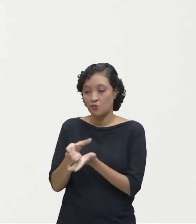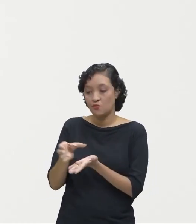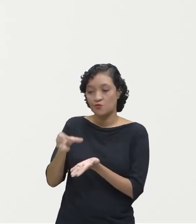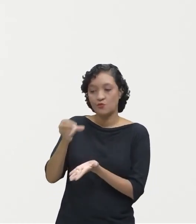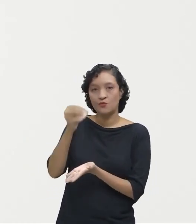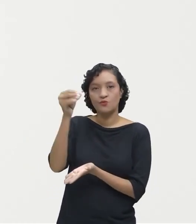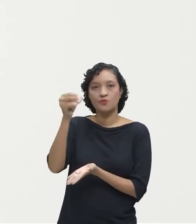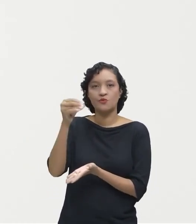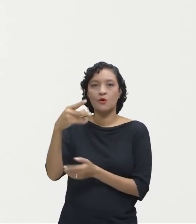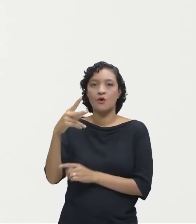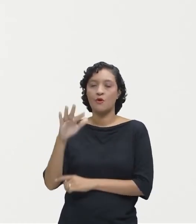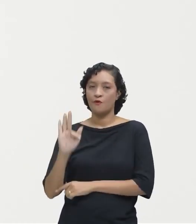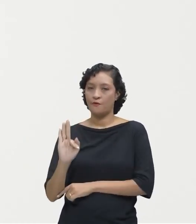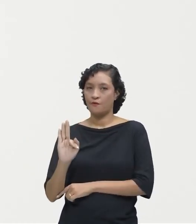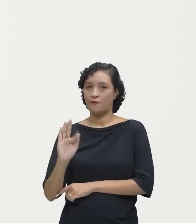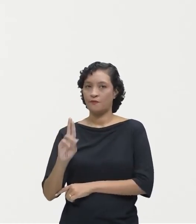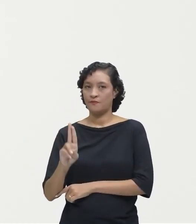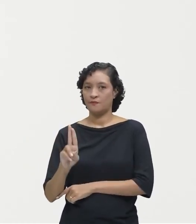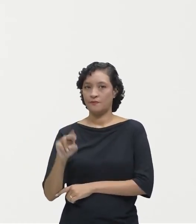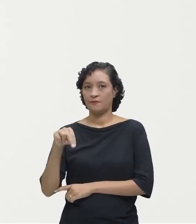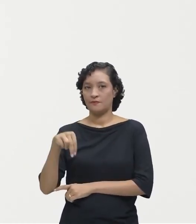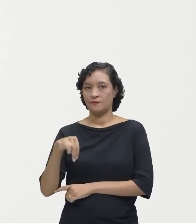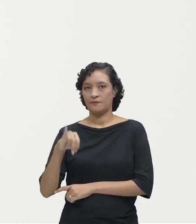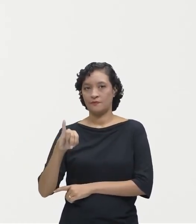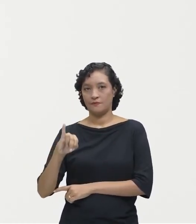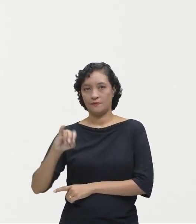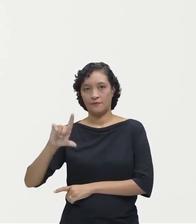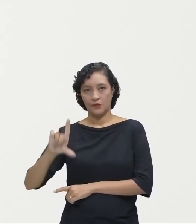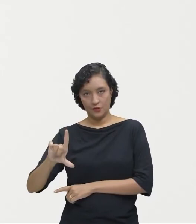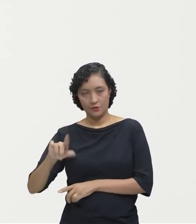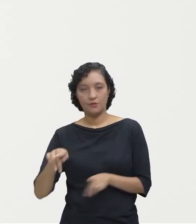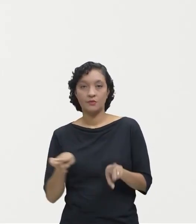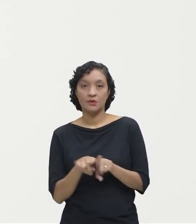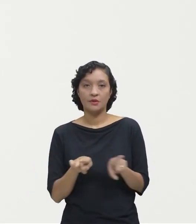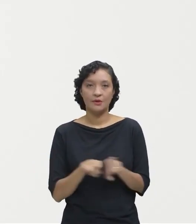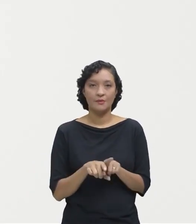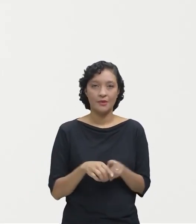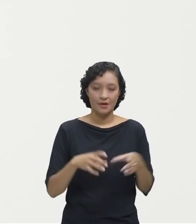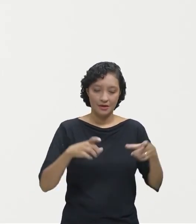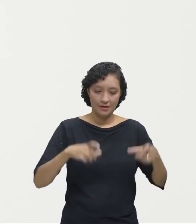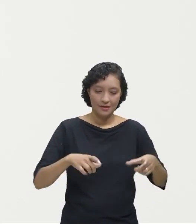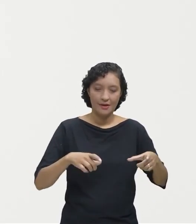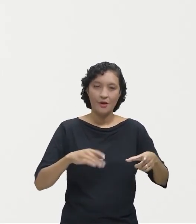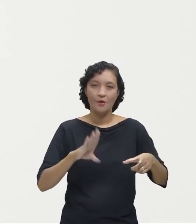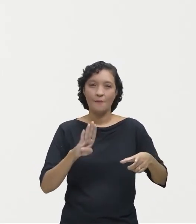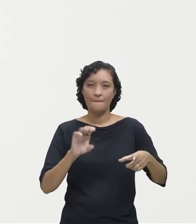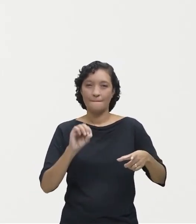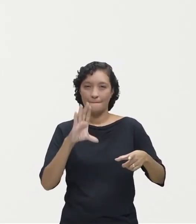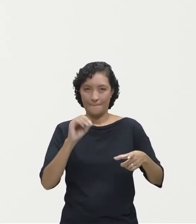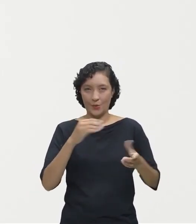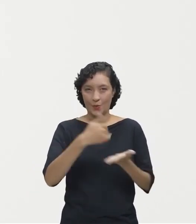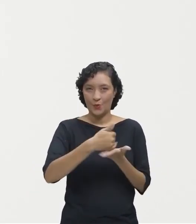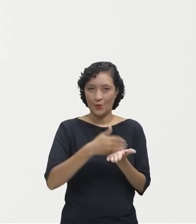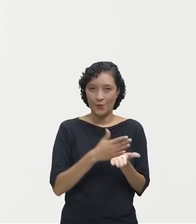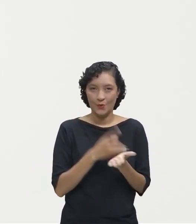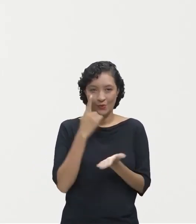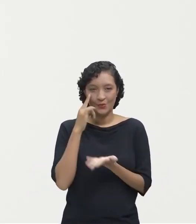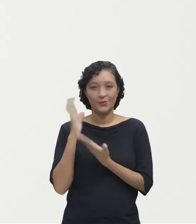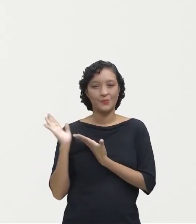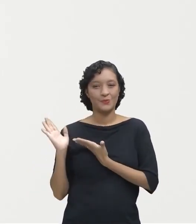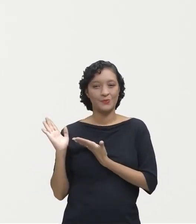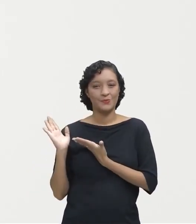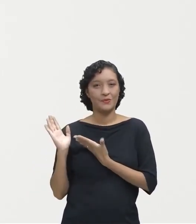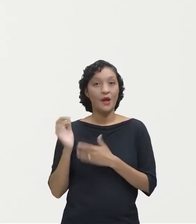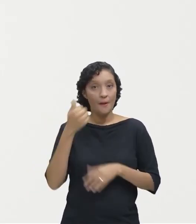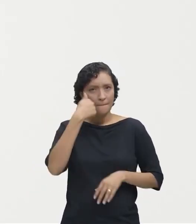é funil? A forma de bolo, o buraquinho ali é da forma de bolo. Ó, quem tem aí? Mamãe tem na casa